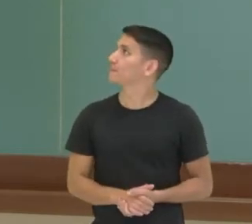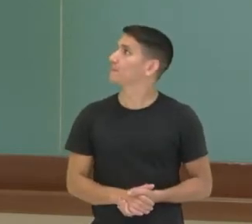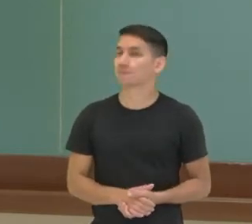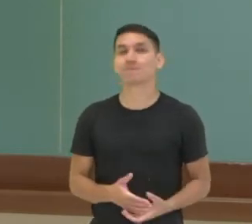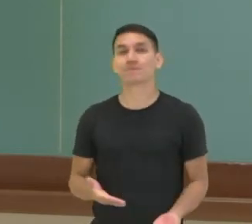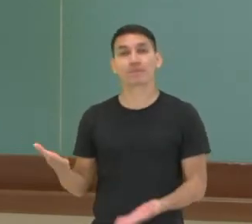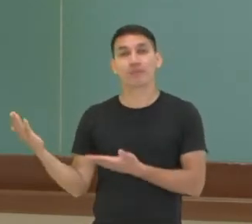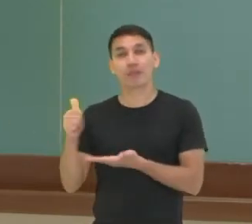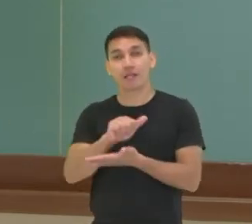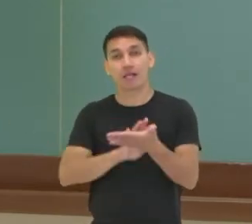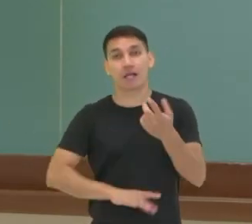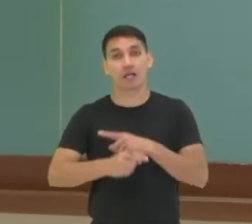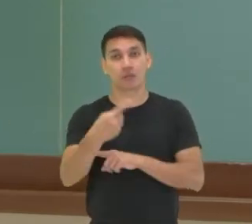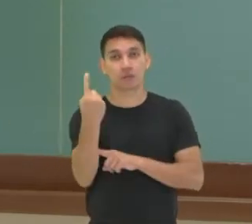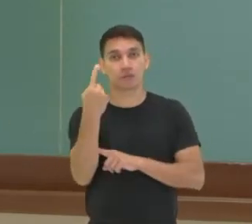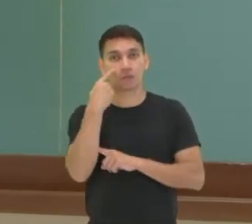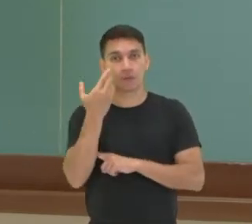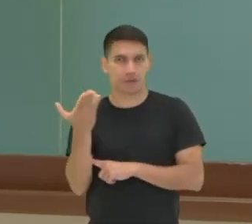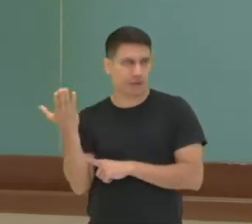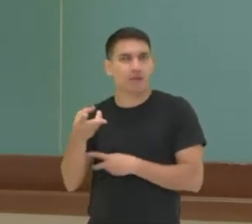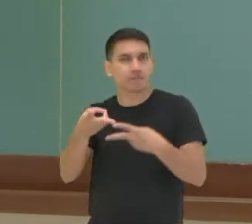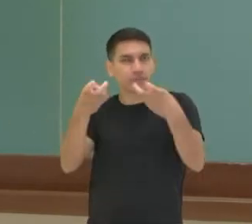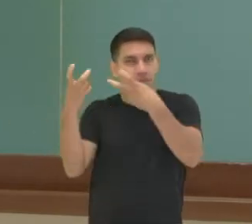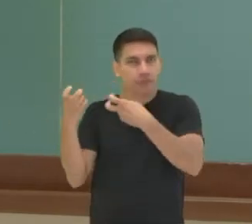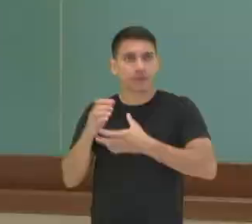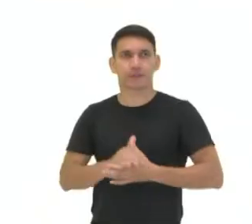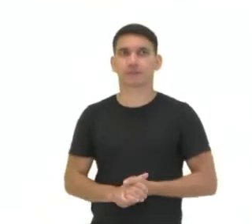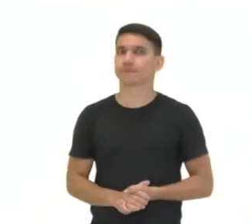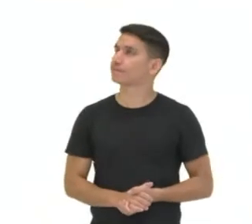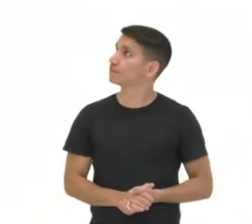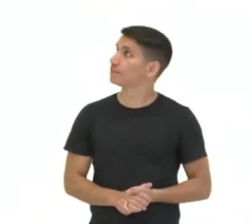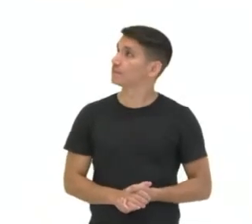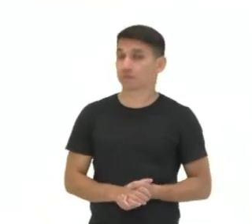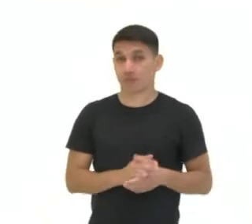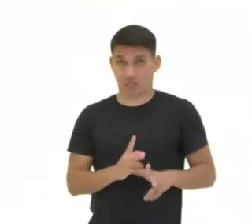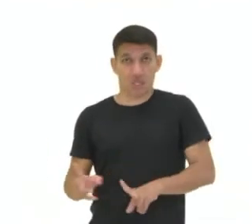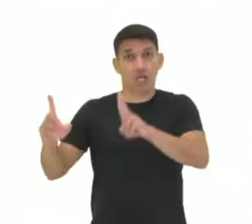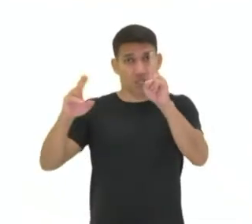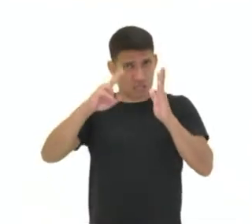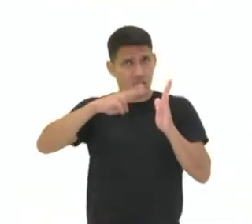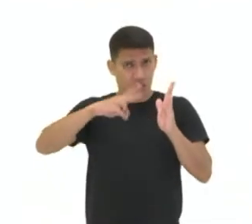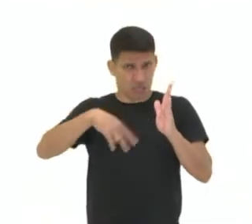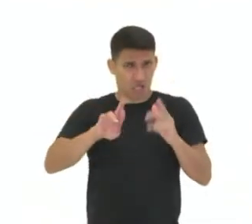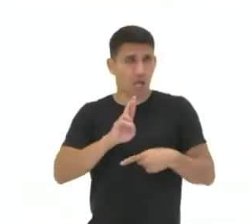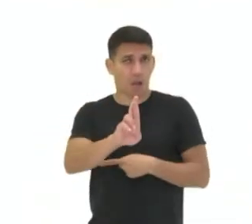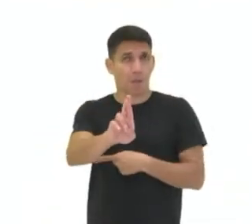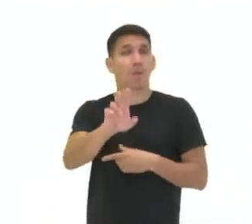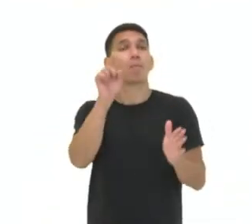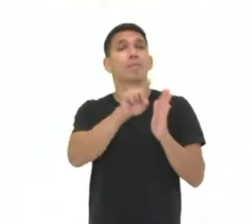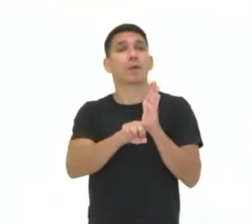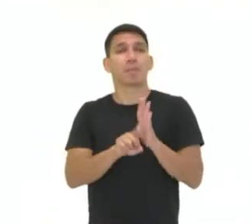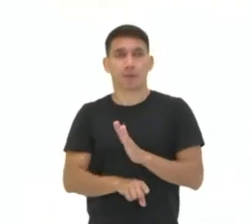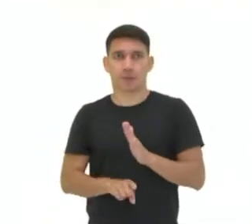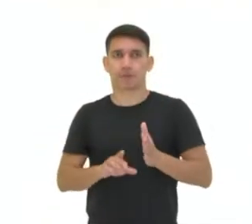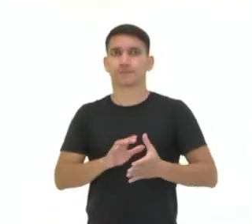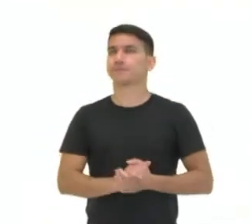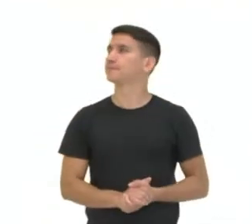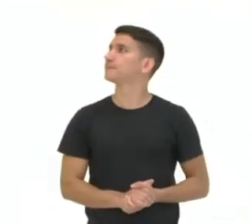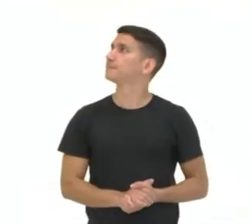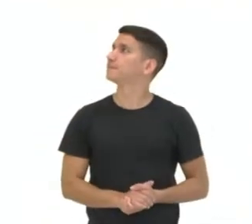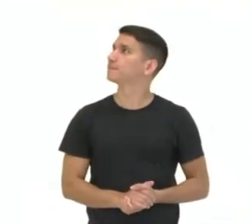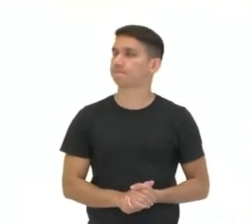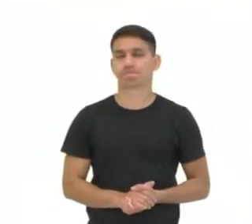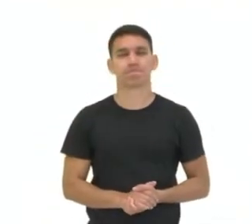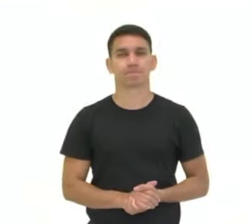Vamos lá, atividade de número 1. Observe aqui comigo. Leia o trecho abaixo e responda às perguntas, né? A perguntinha aqui que